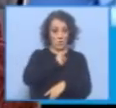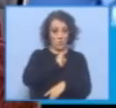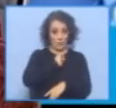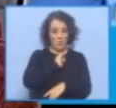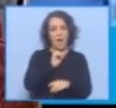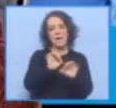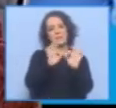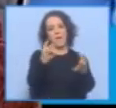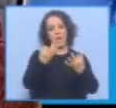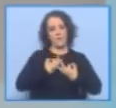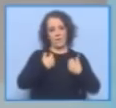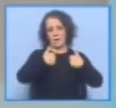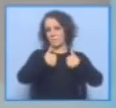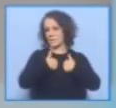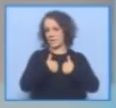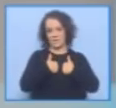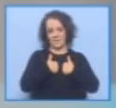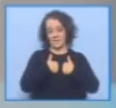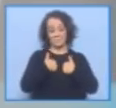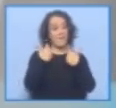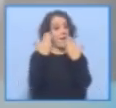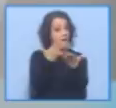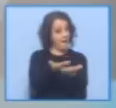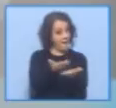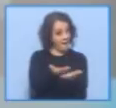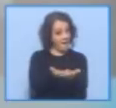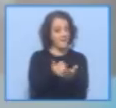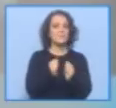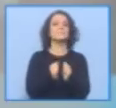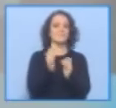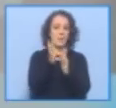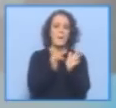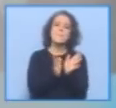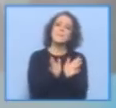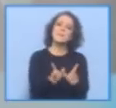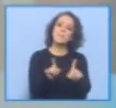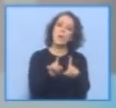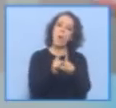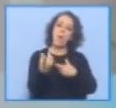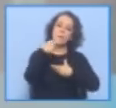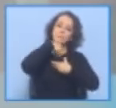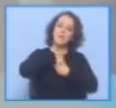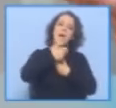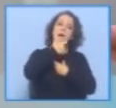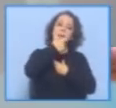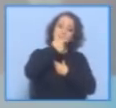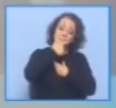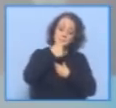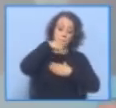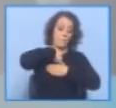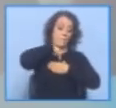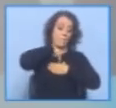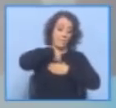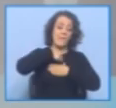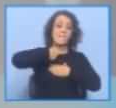o fizestes. E é os presépios estão aqui. Os presépios estão em cada um daqueles que sofrem e que precisam do nosso auxílio, ou da nossa atenção. Ou em cada um de nós que